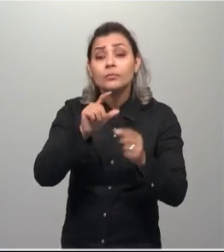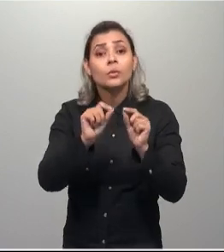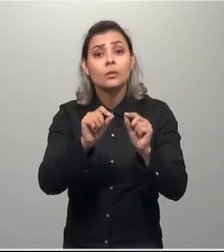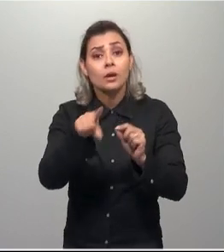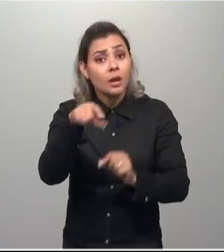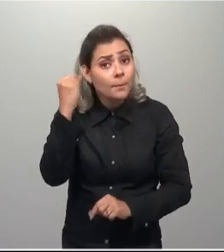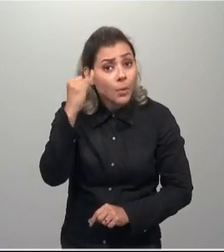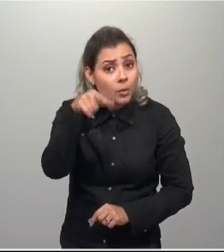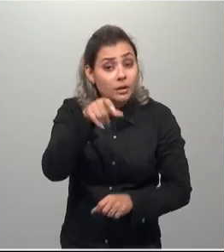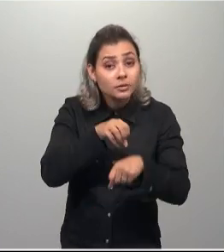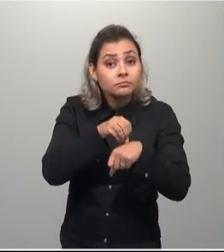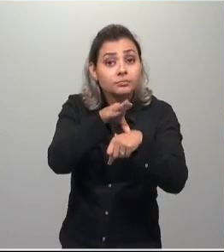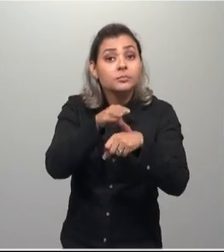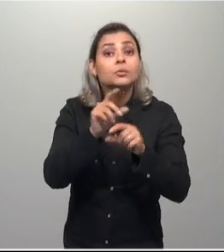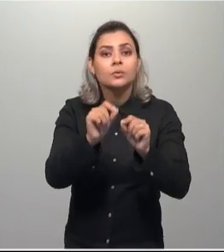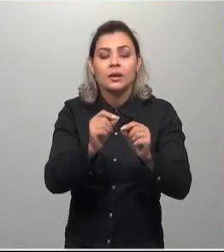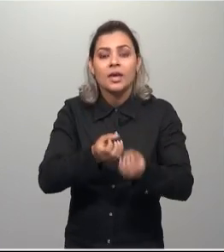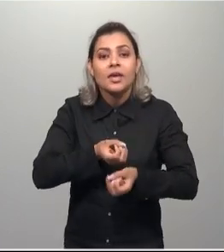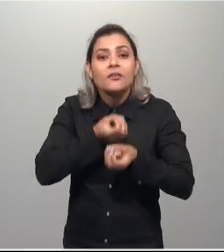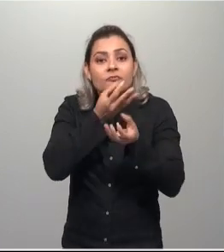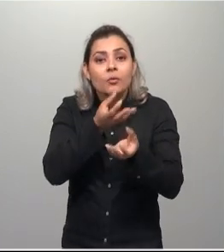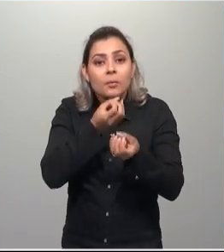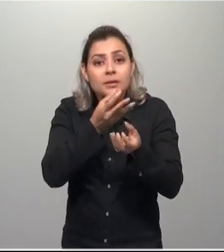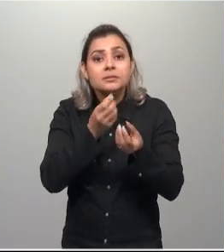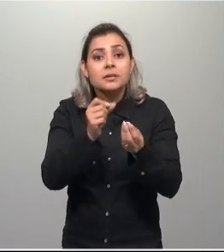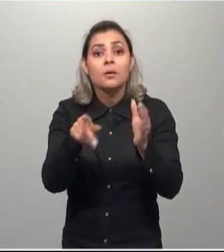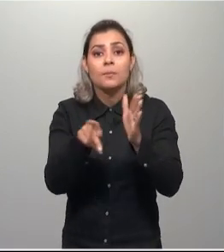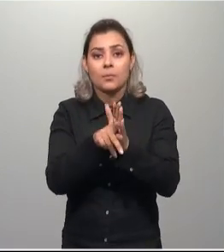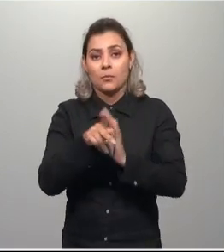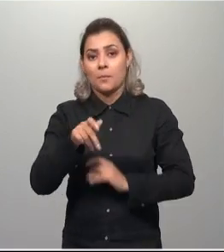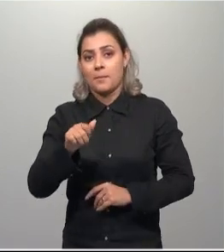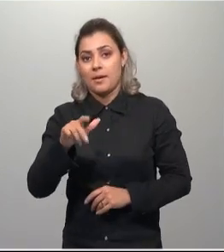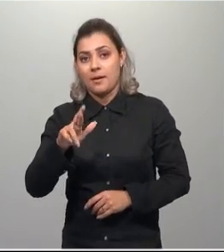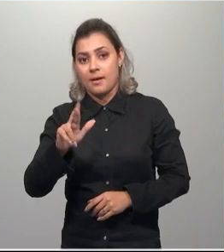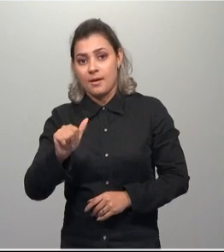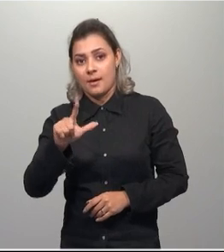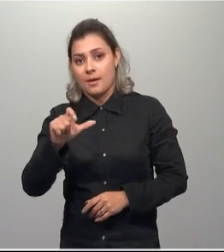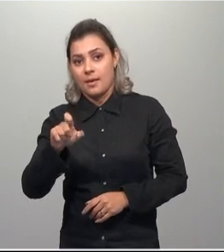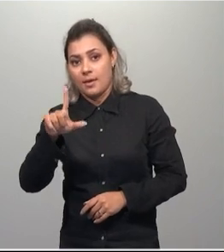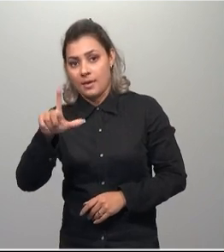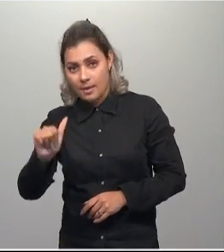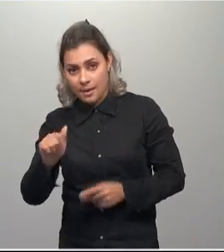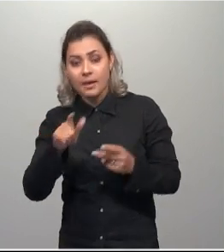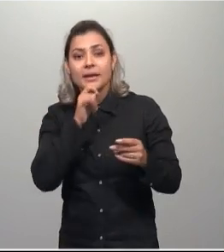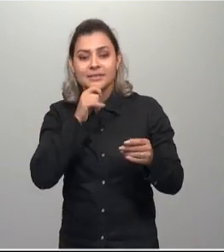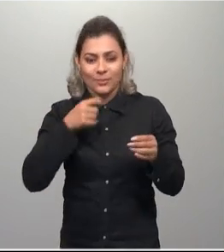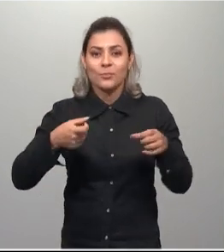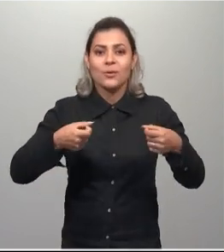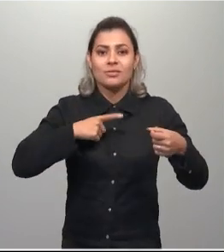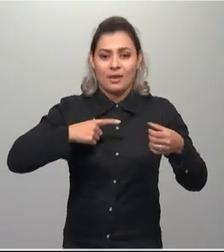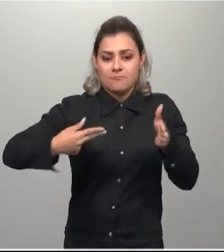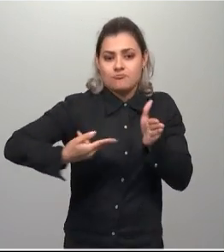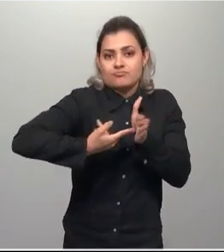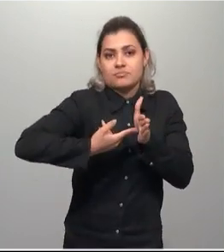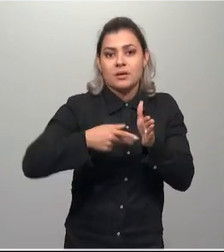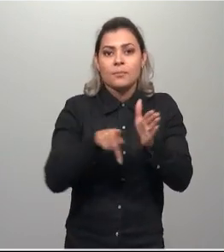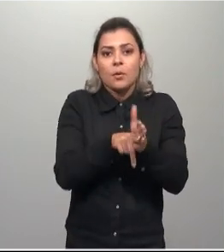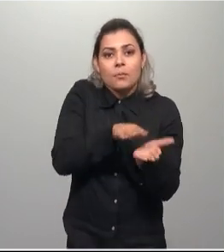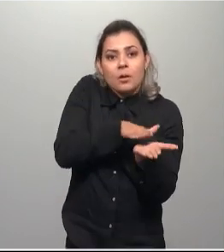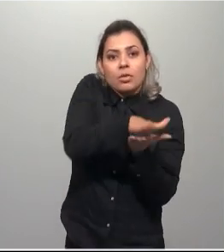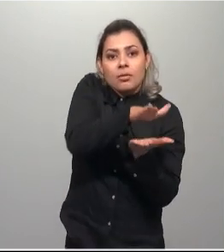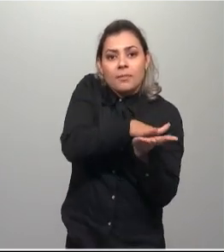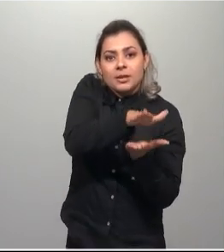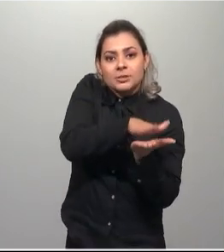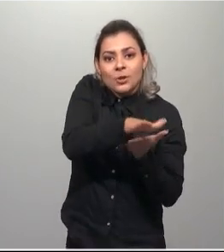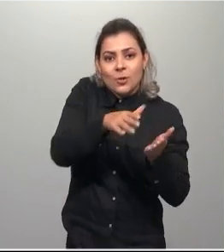eu vou falar e transmissão de sinais transmissão serial transmissão paralela de conectar uma impressora conectar uma uma rede